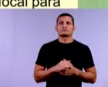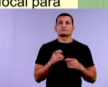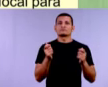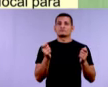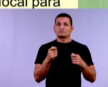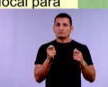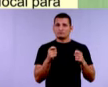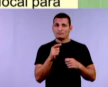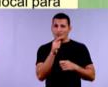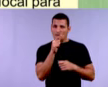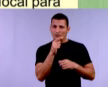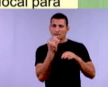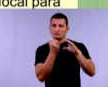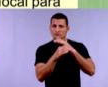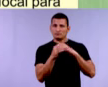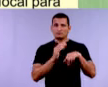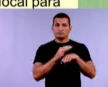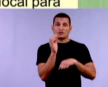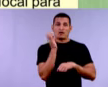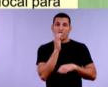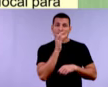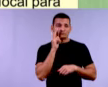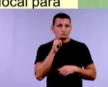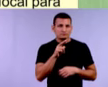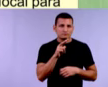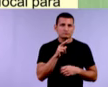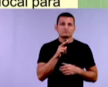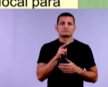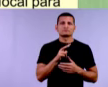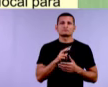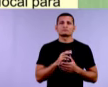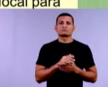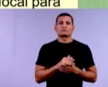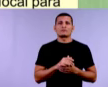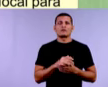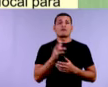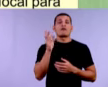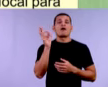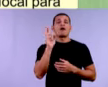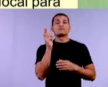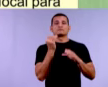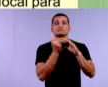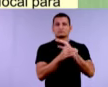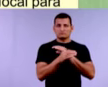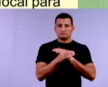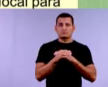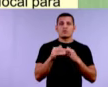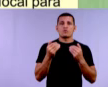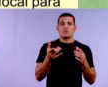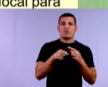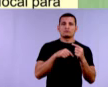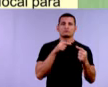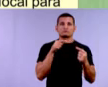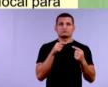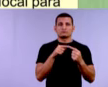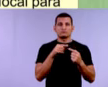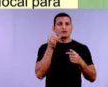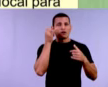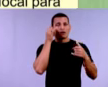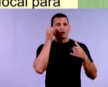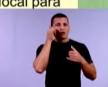seja acessada mais rapidamente. Para quem de fato é a mensagem. Qual é o objetivo? Evitar